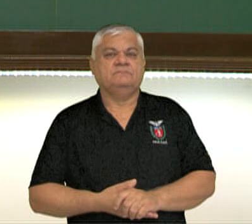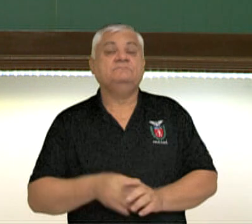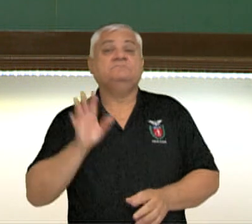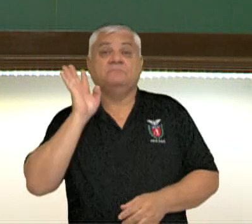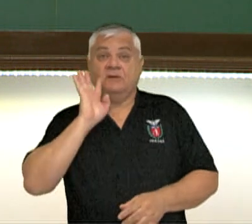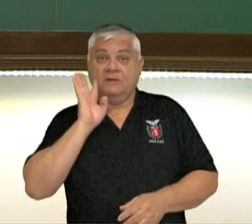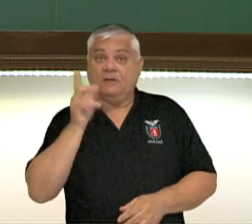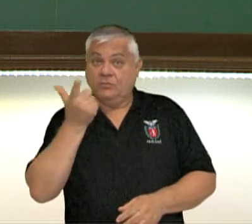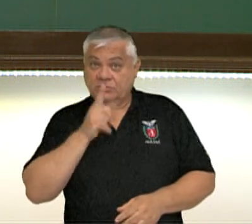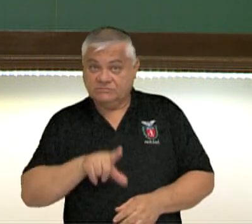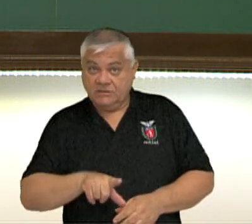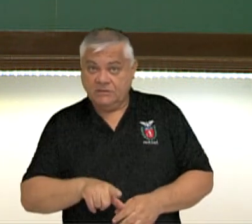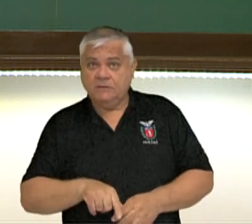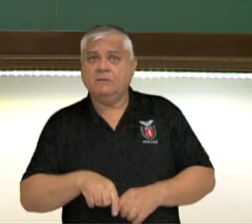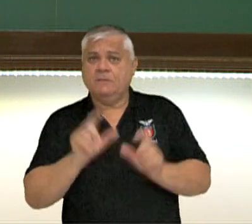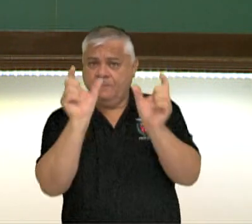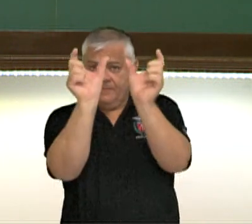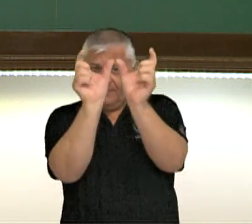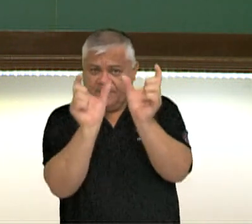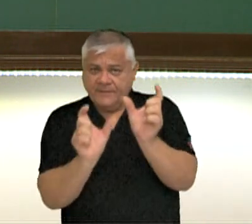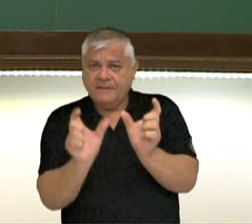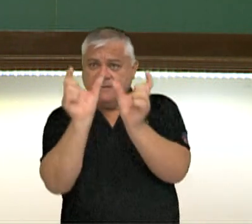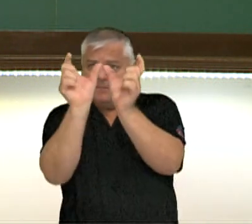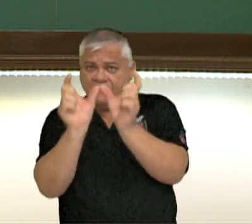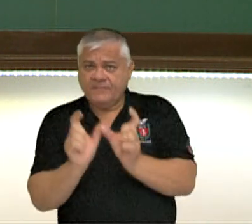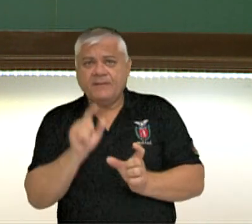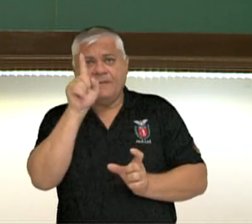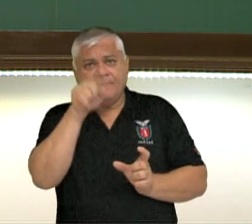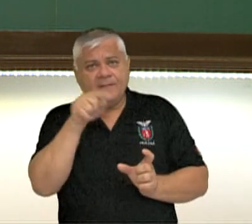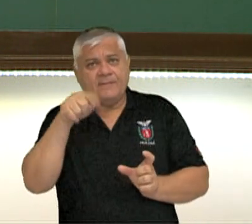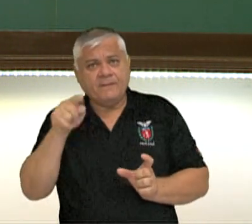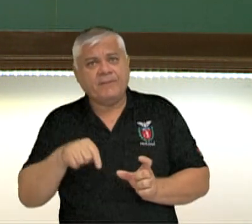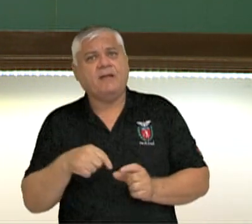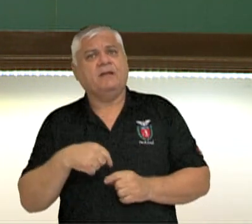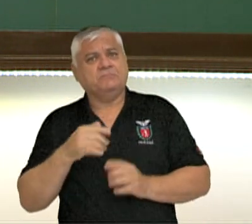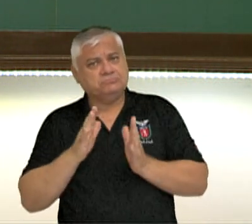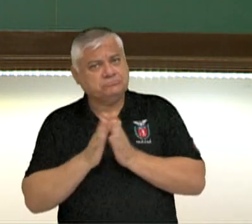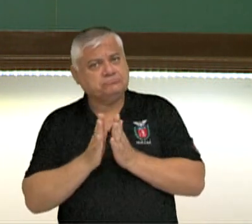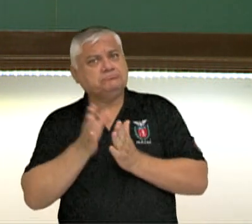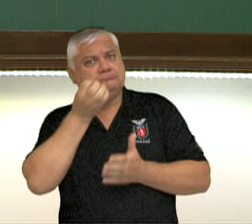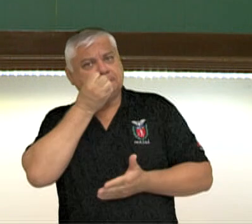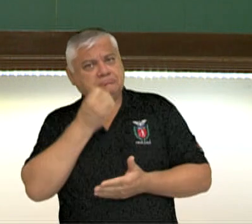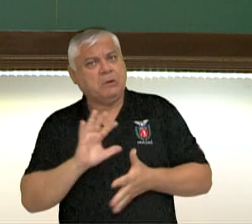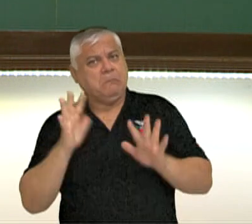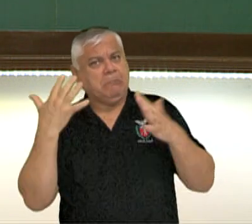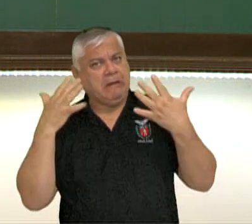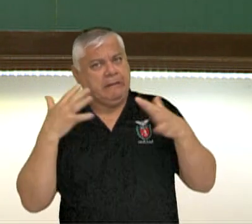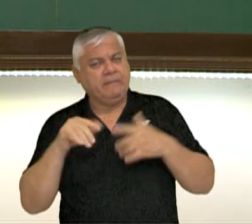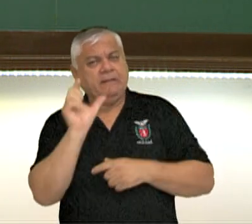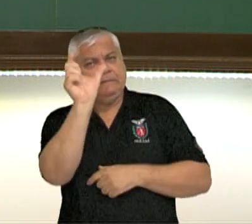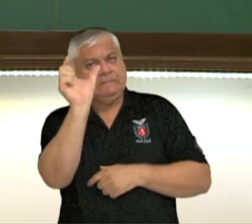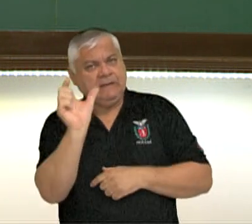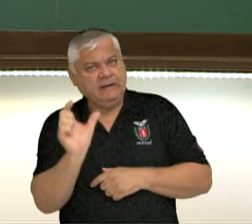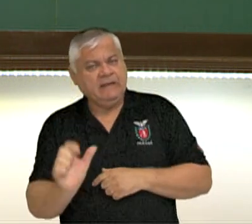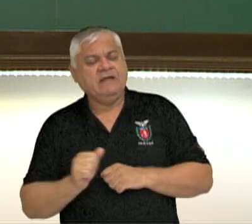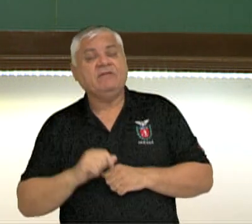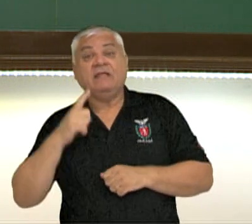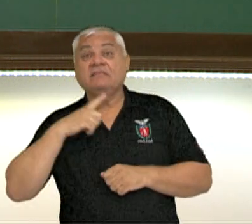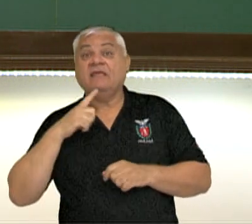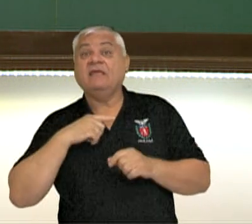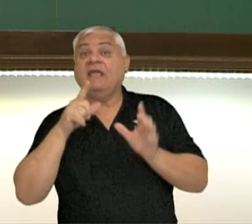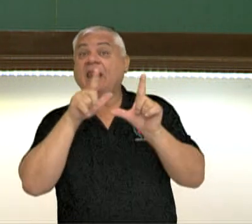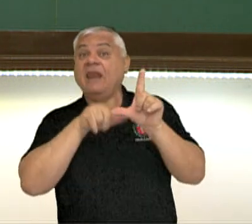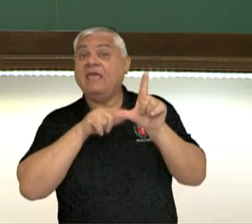Legal, você conseguiu formular uma regra de acentuação. Então, observaram ali que existiam algumas letrinhas em que as palavras